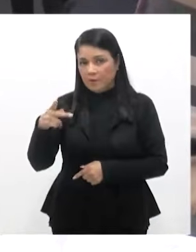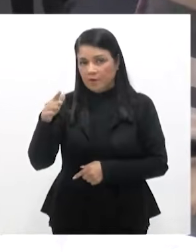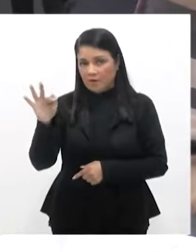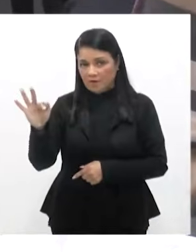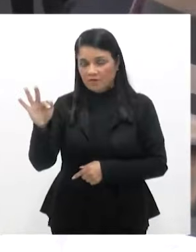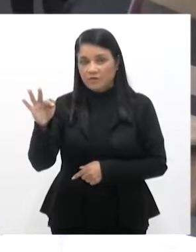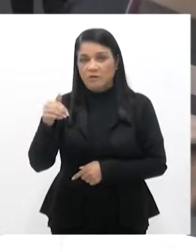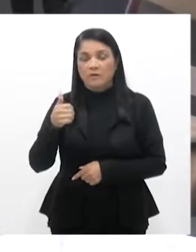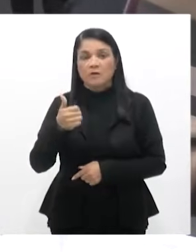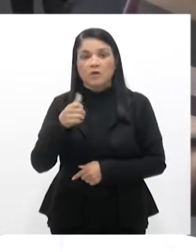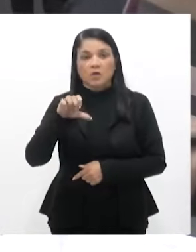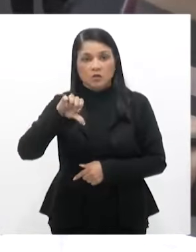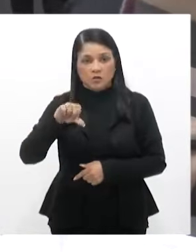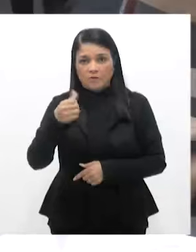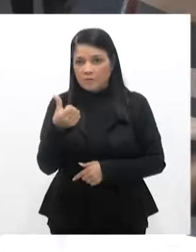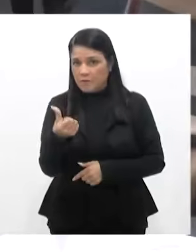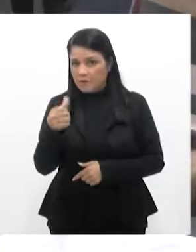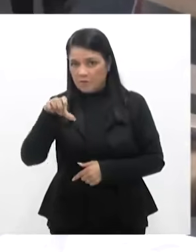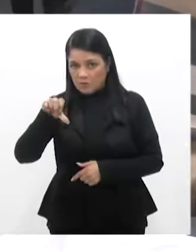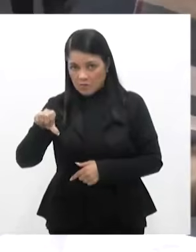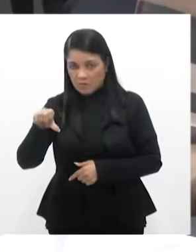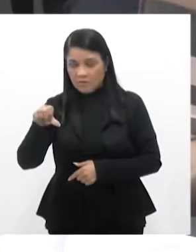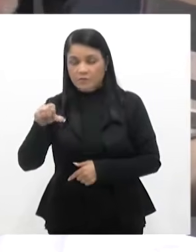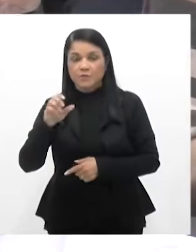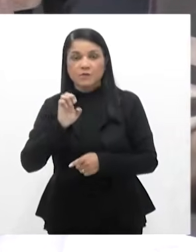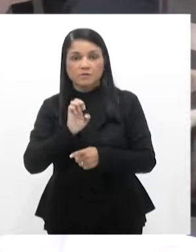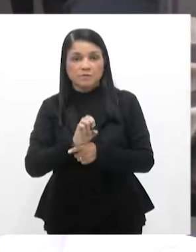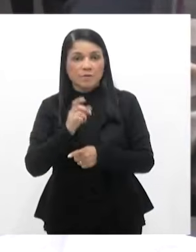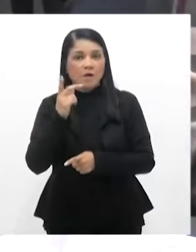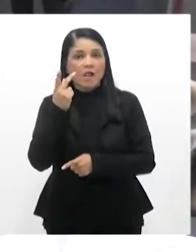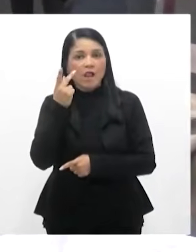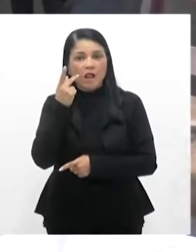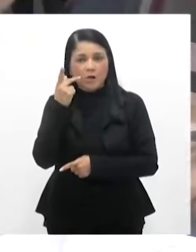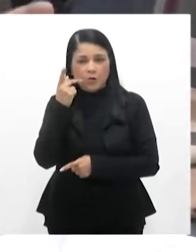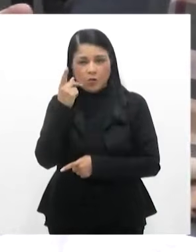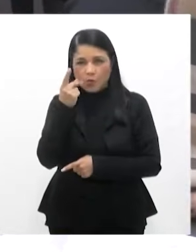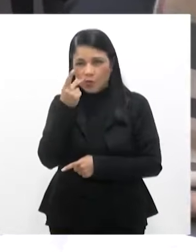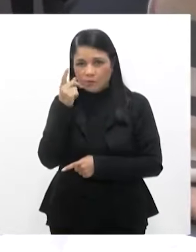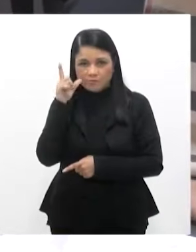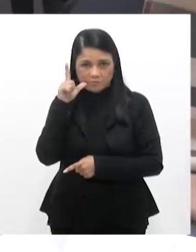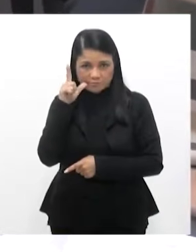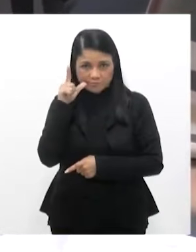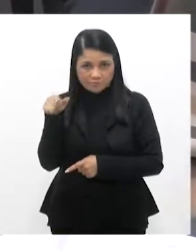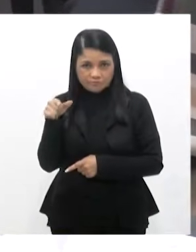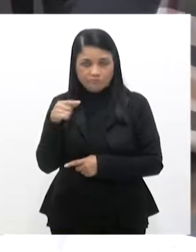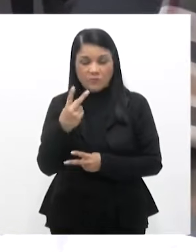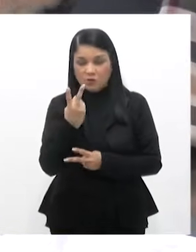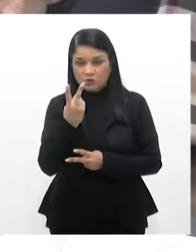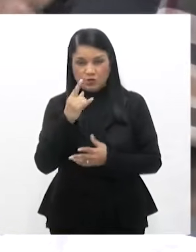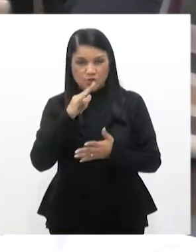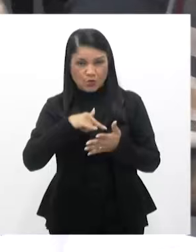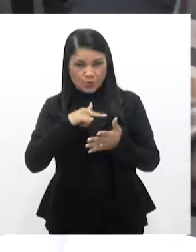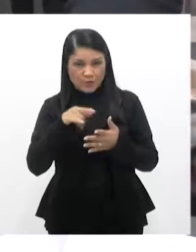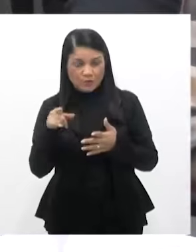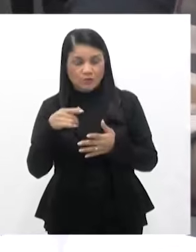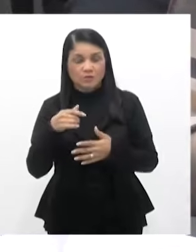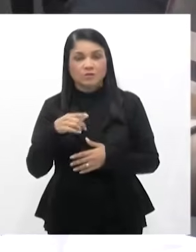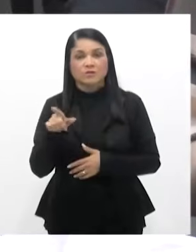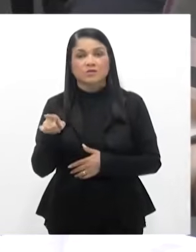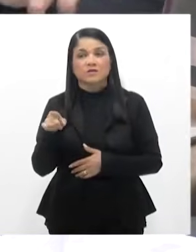Estado das Alagoas. Os dois documentos mais recentes são esses. O